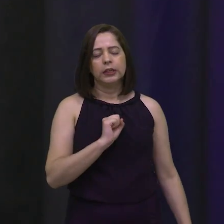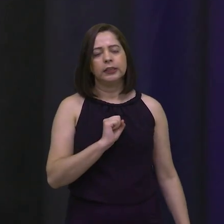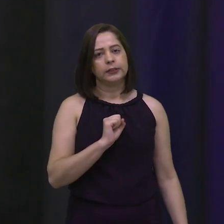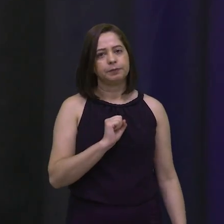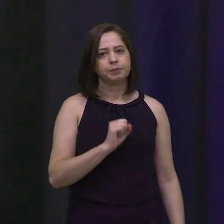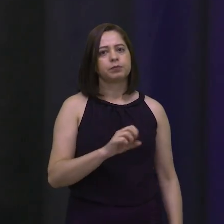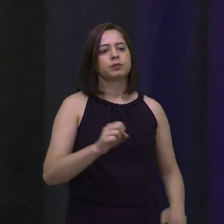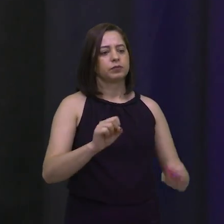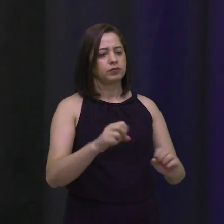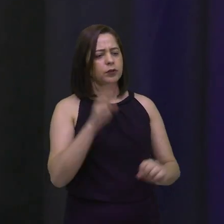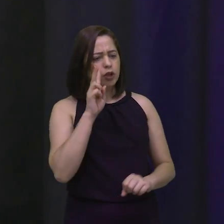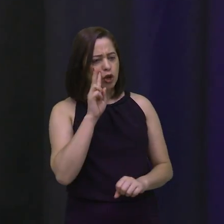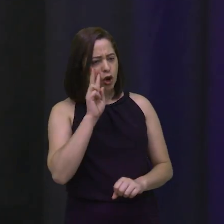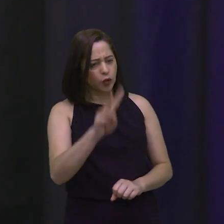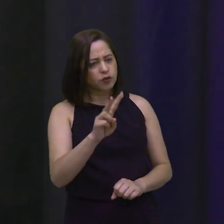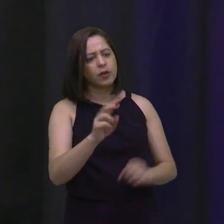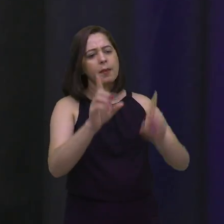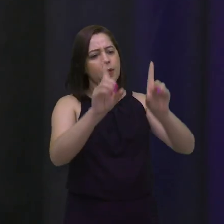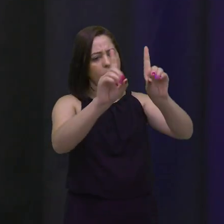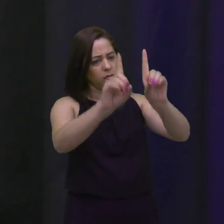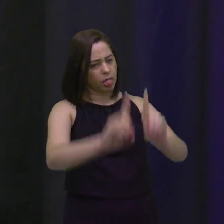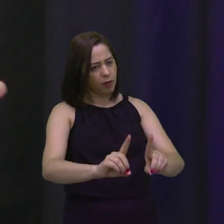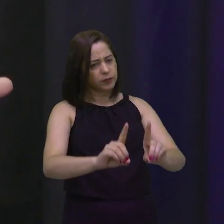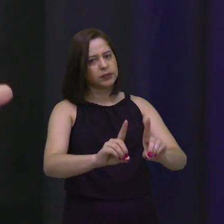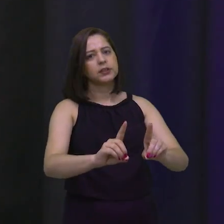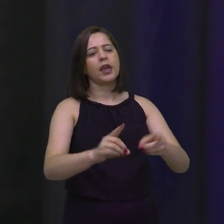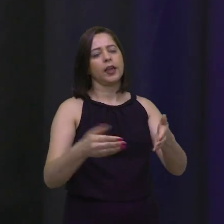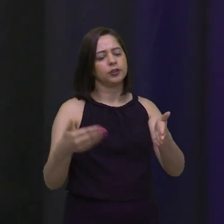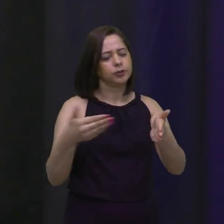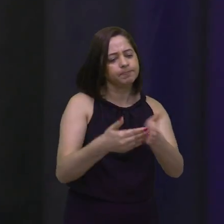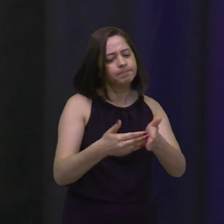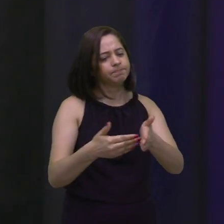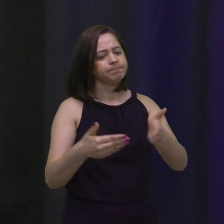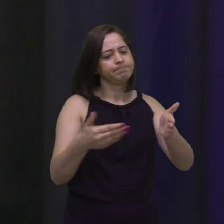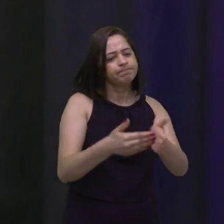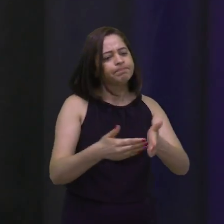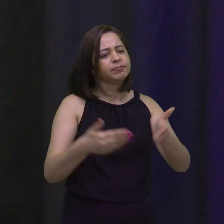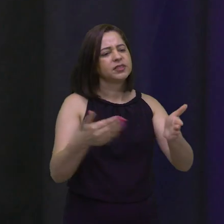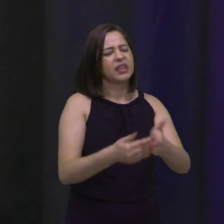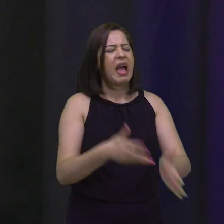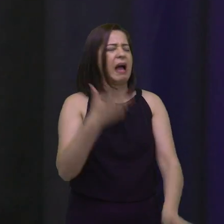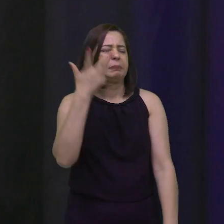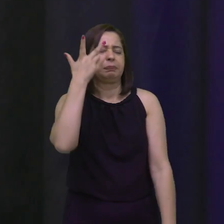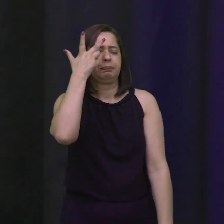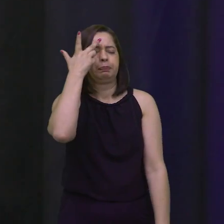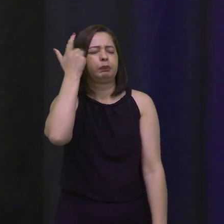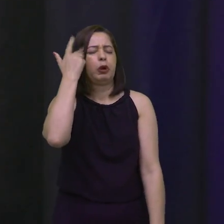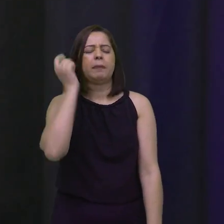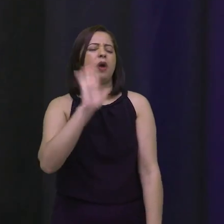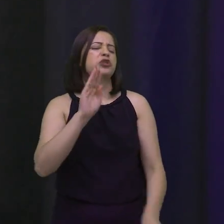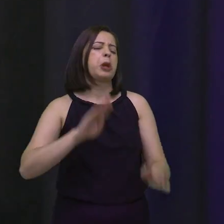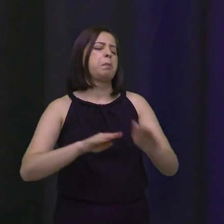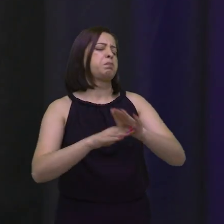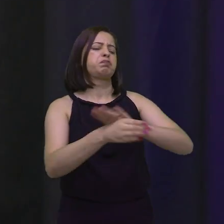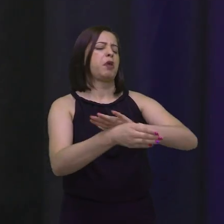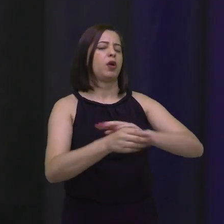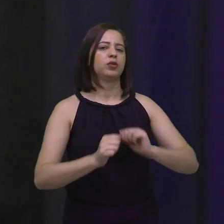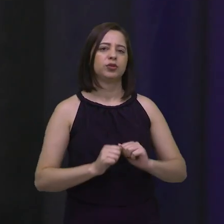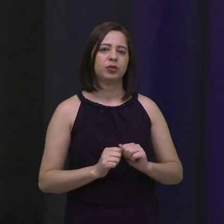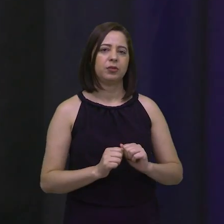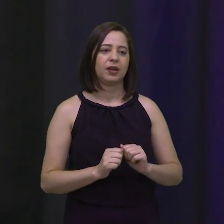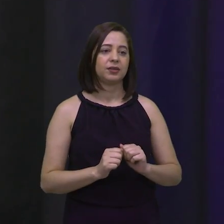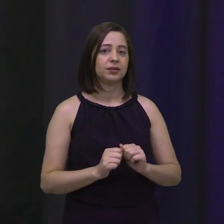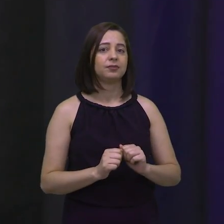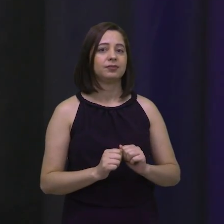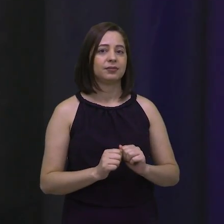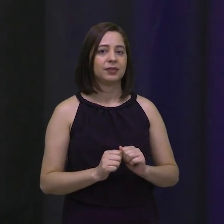lidar com as características específicas, as barreiras, as dificuldades da pessoa com deficiência. E